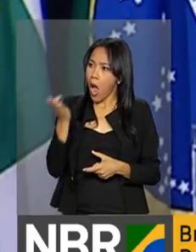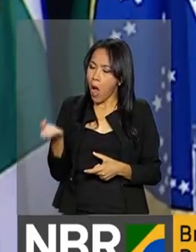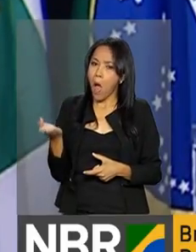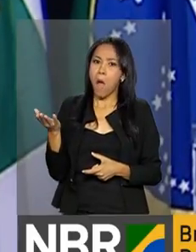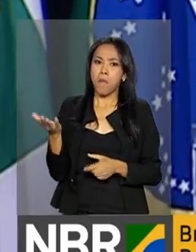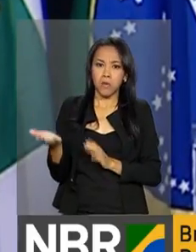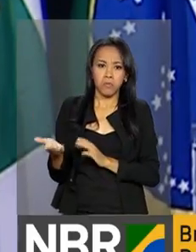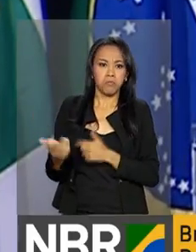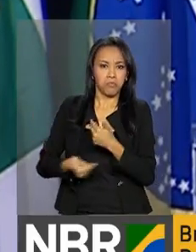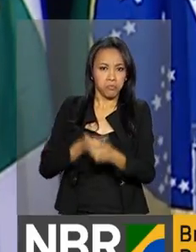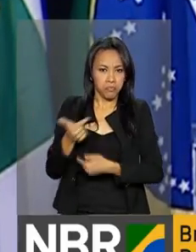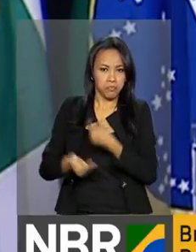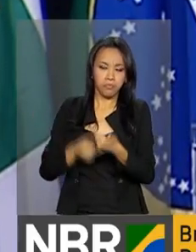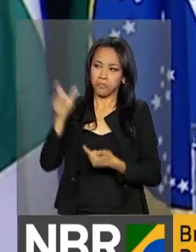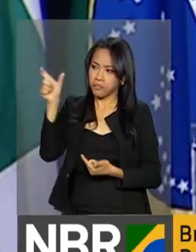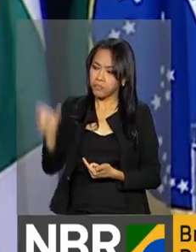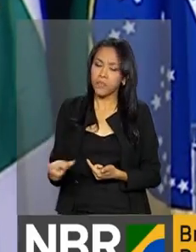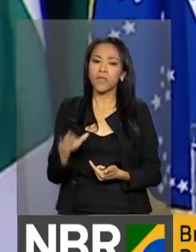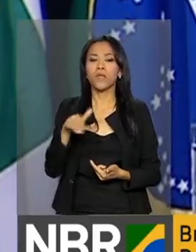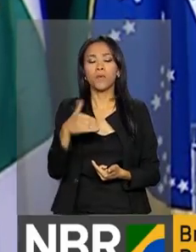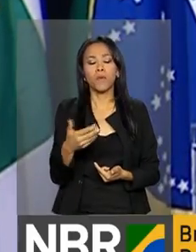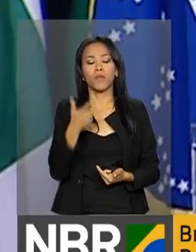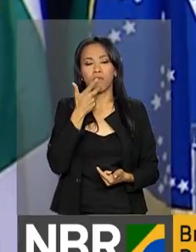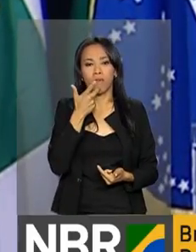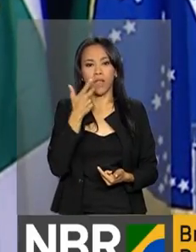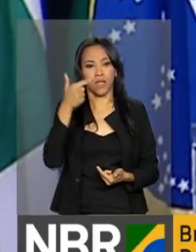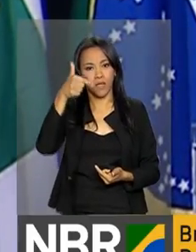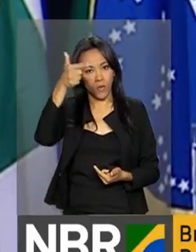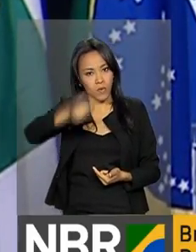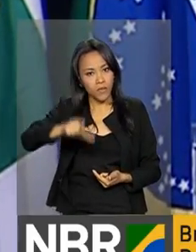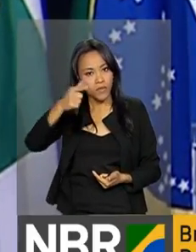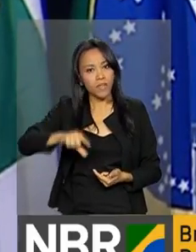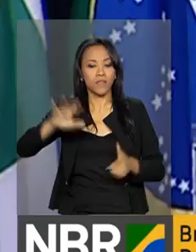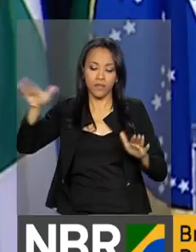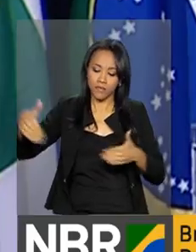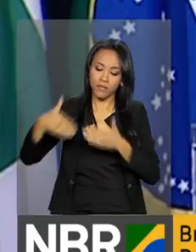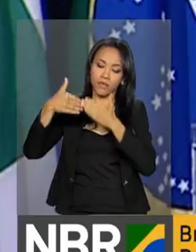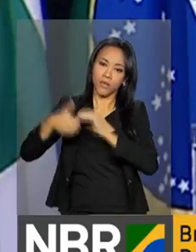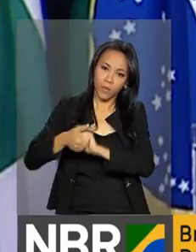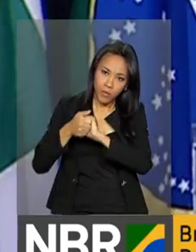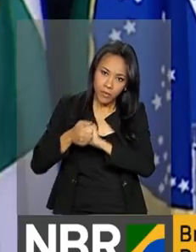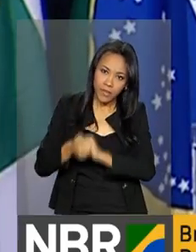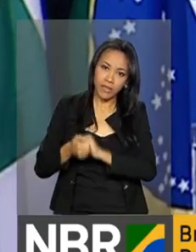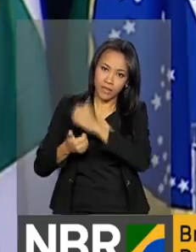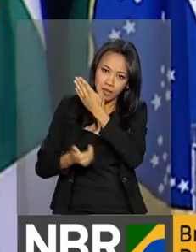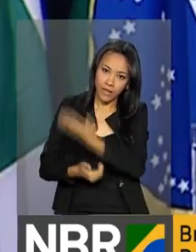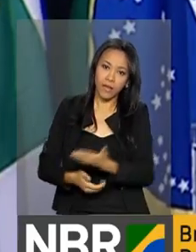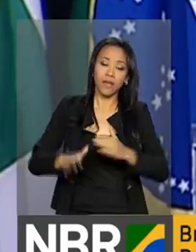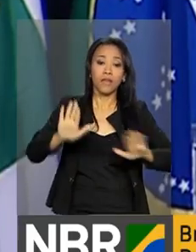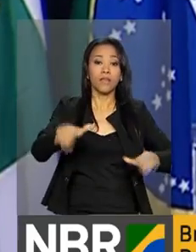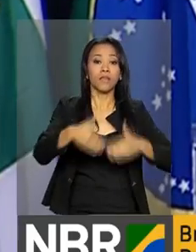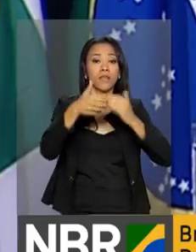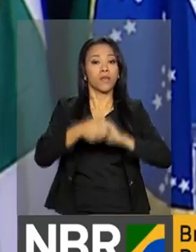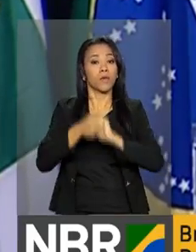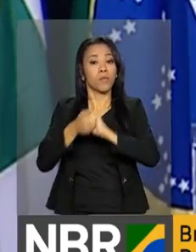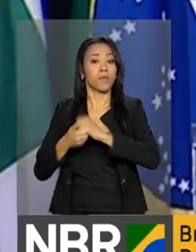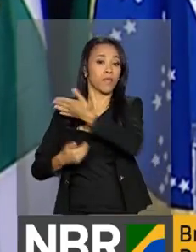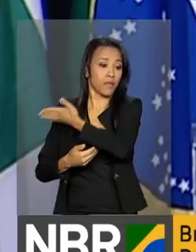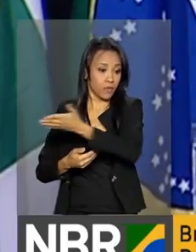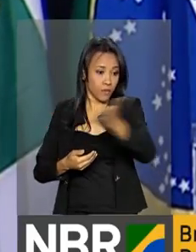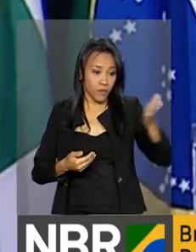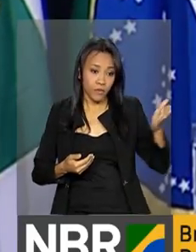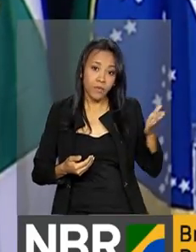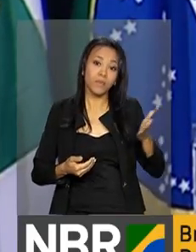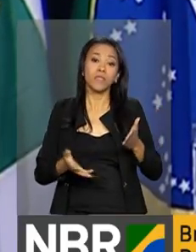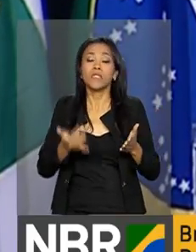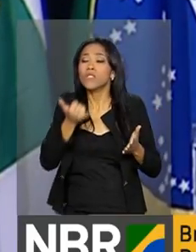tributo modo que ao fazê lo eu quero mais uma vez complementá-lo cumprimentar a todos pediu desculpas a